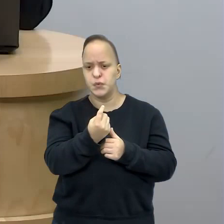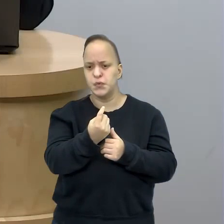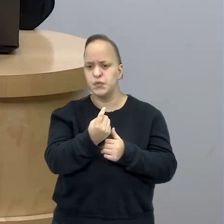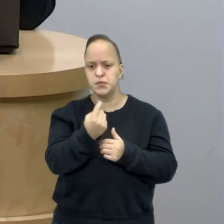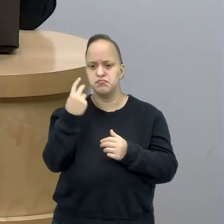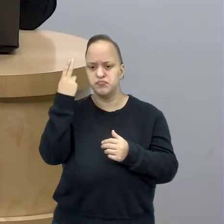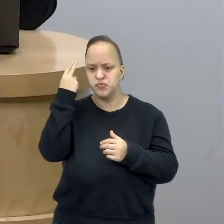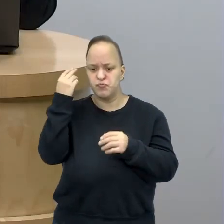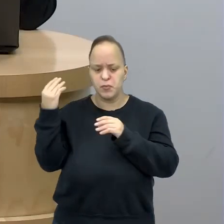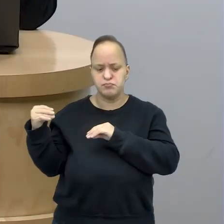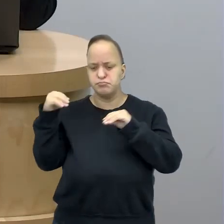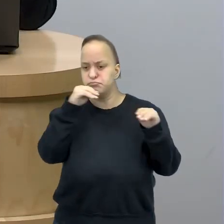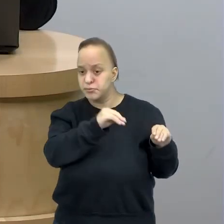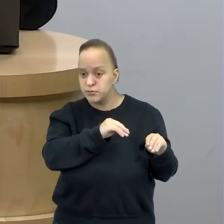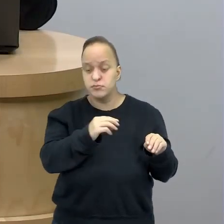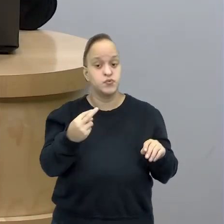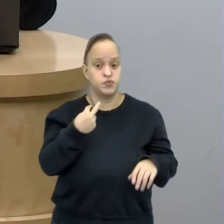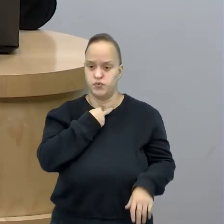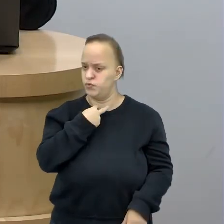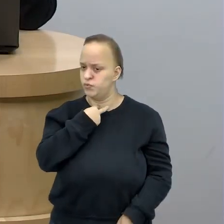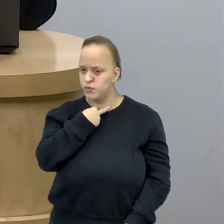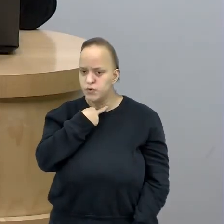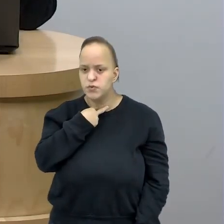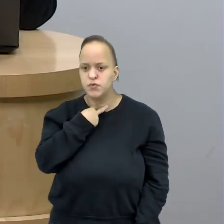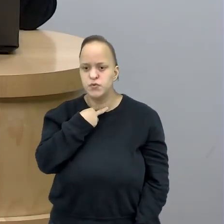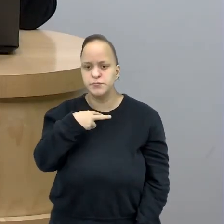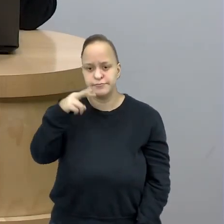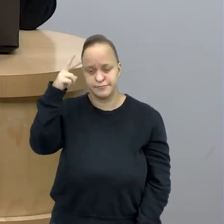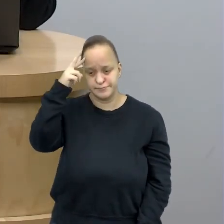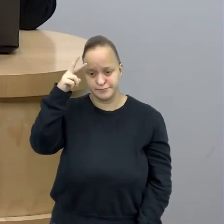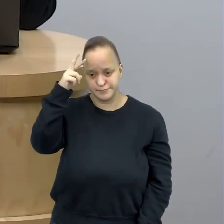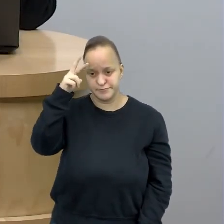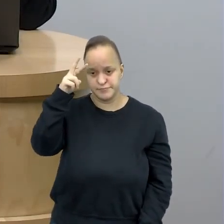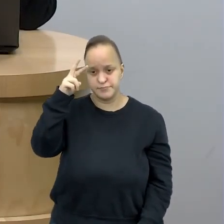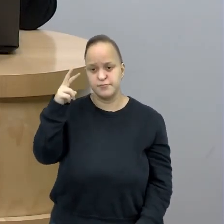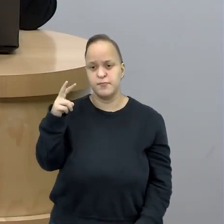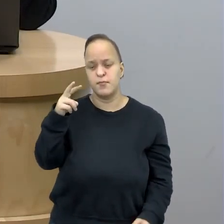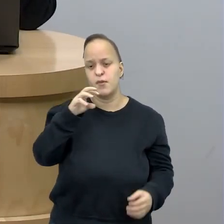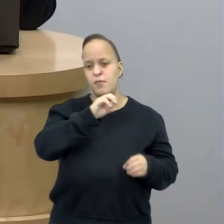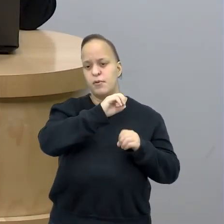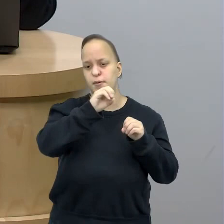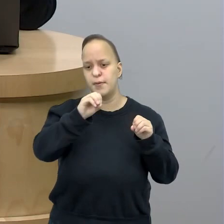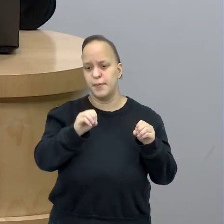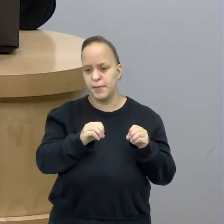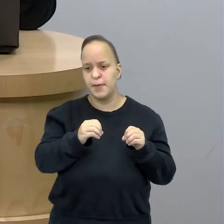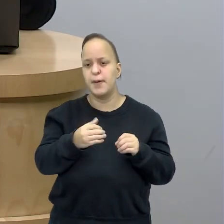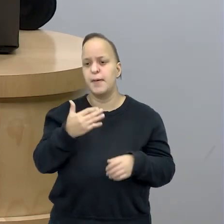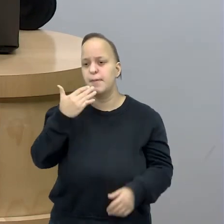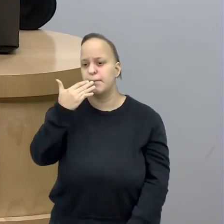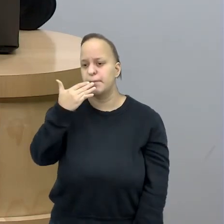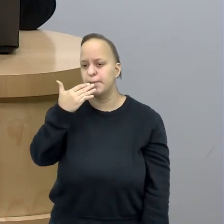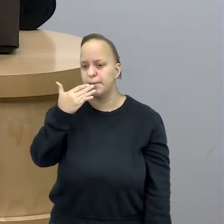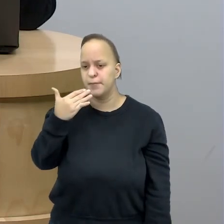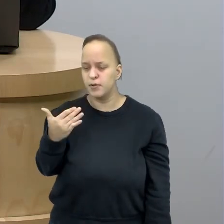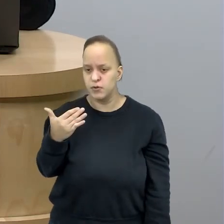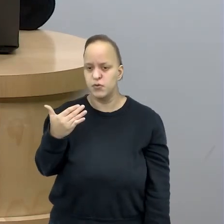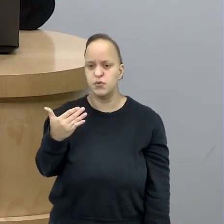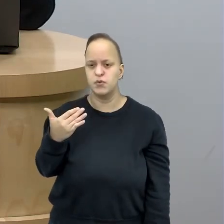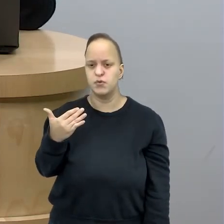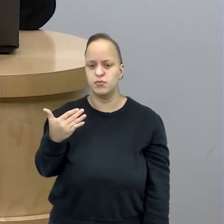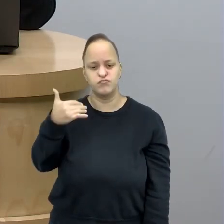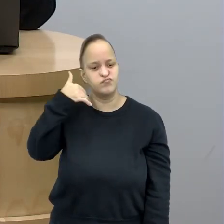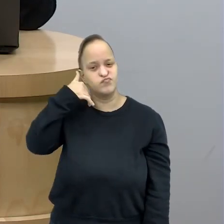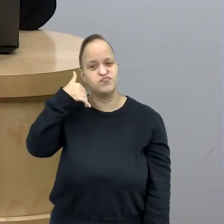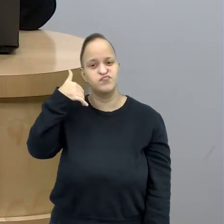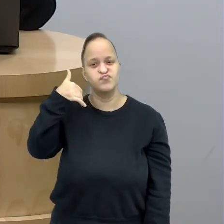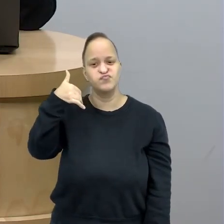partes, né? Lembrando, por exemplo, que nas Olimpíadas, acho que é o Japão que pediu os celulares, que tinha tem ouro também dentro dos celulares. Uma